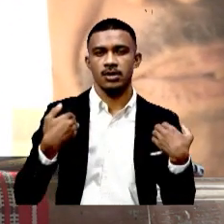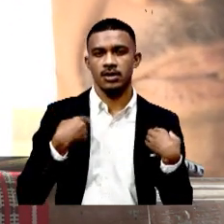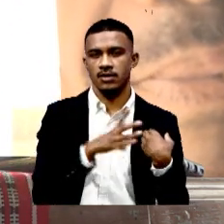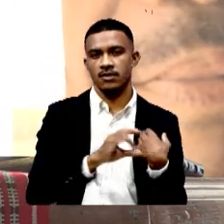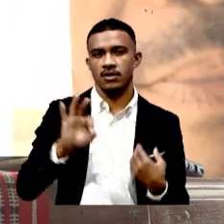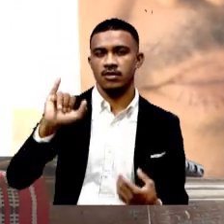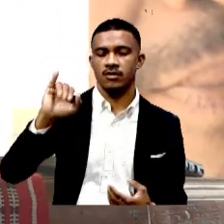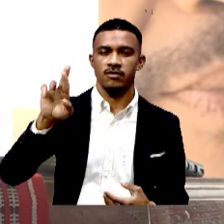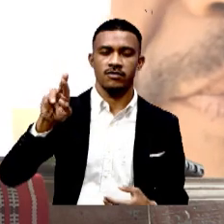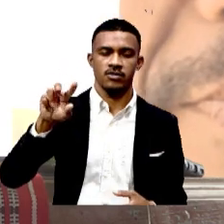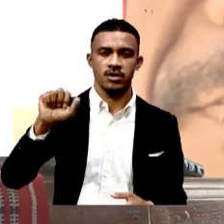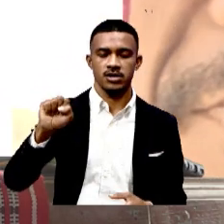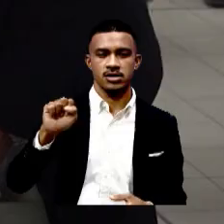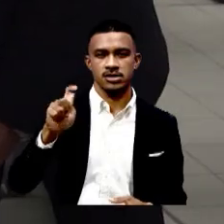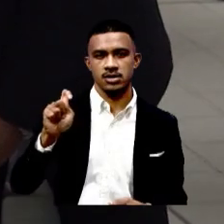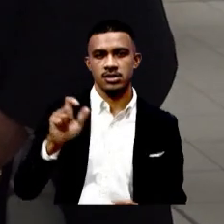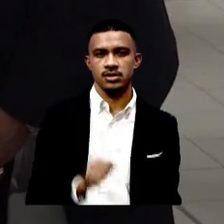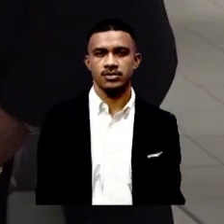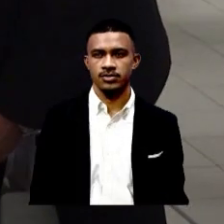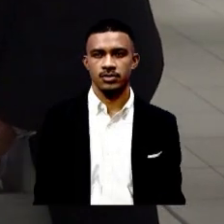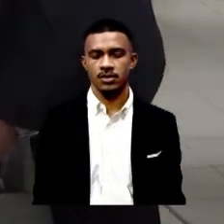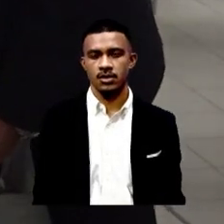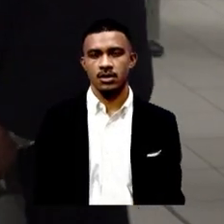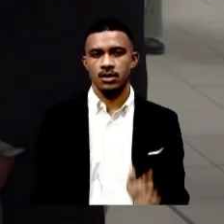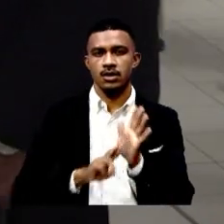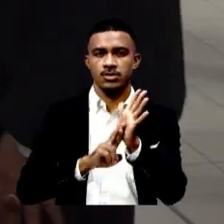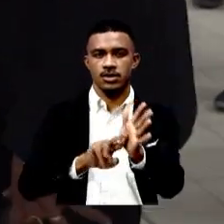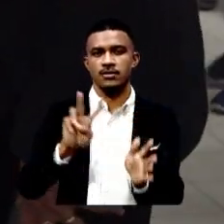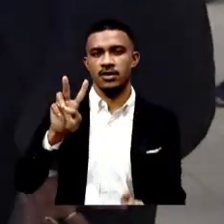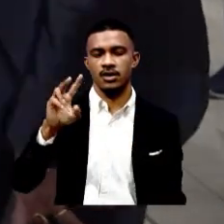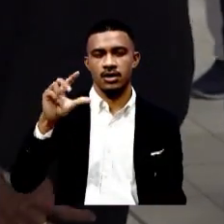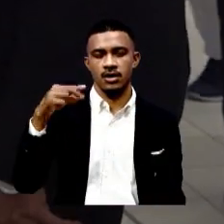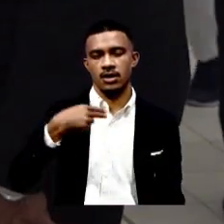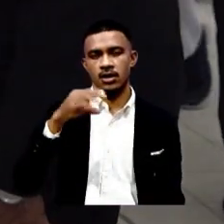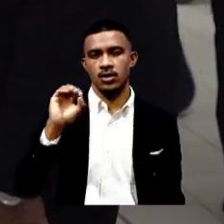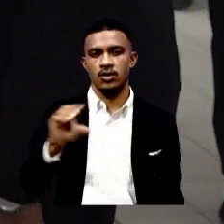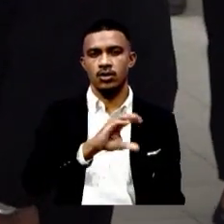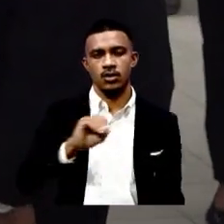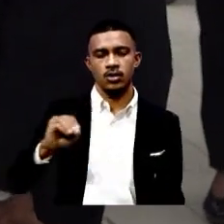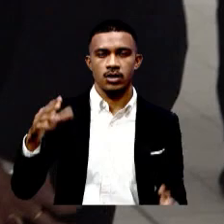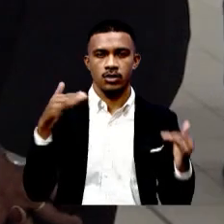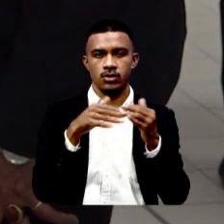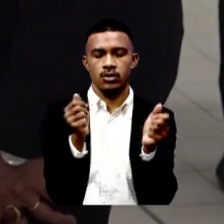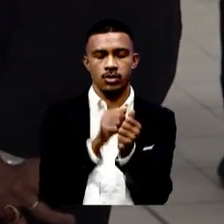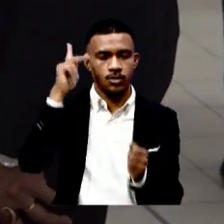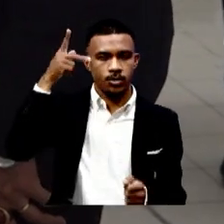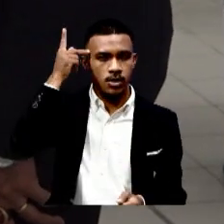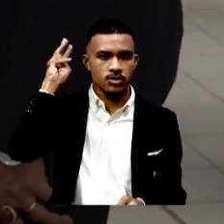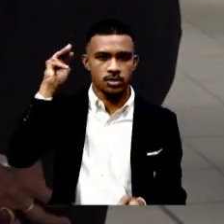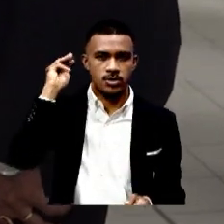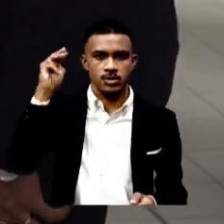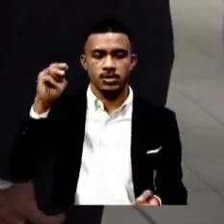line or second line drug resistant. Representante WHO é optimista o primeiro-ministro é compromisso a tuhapar